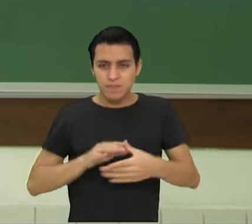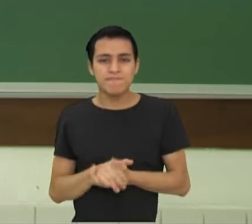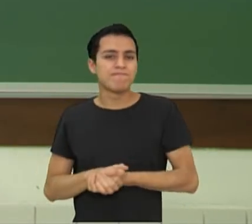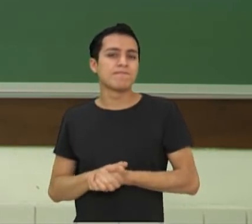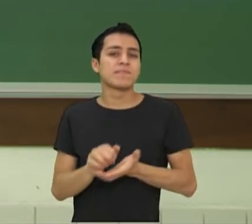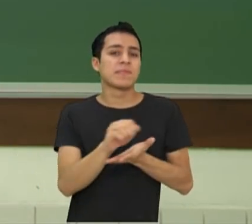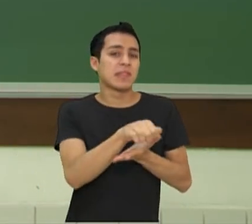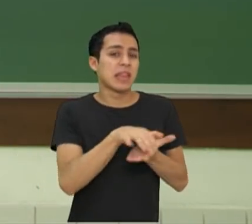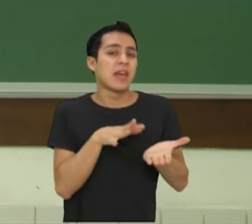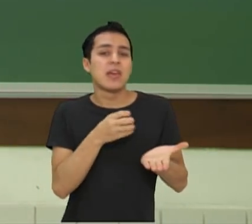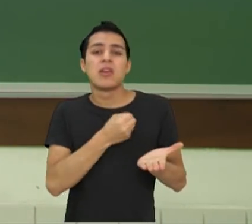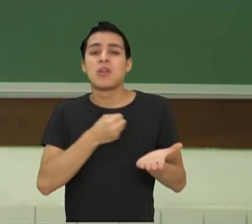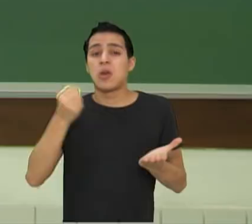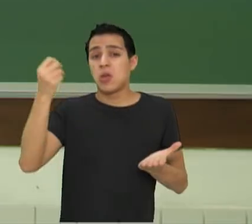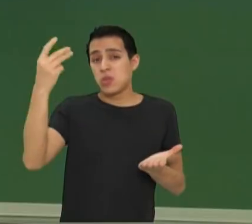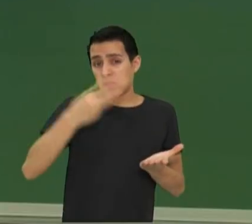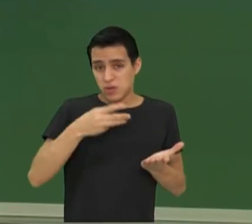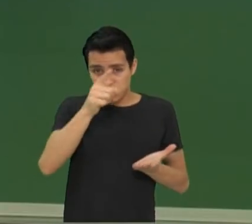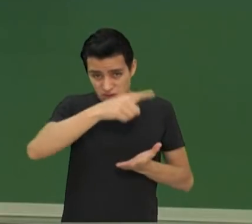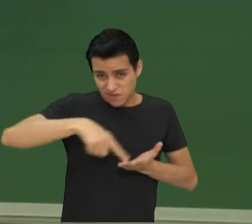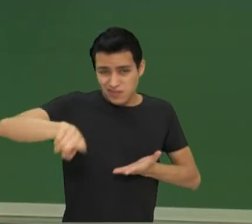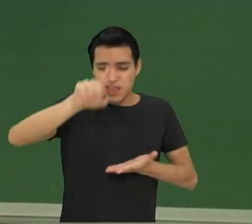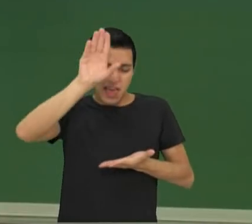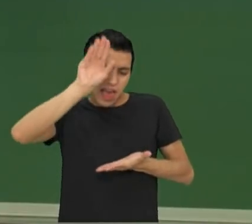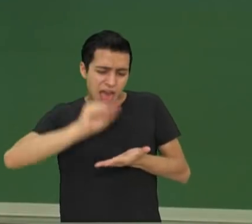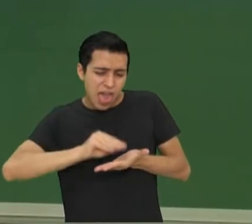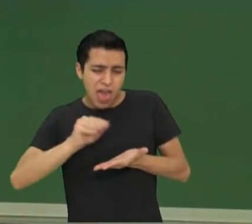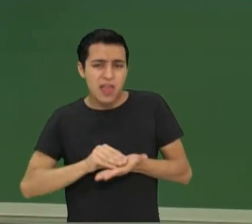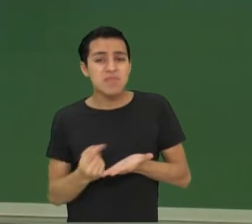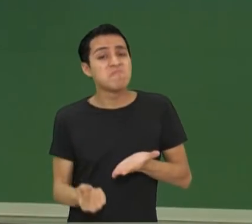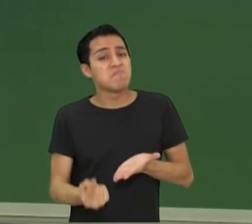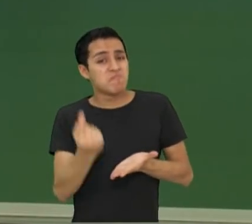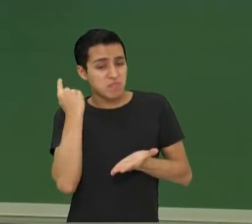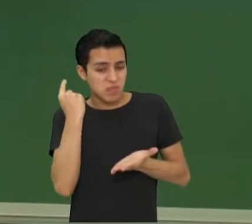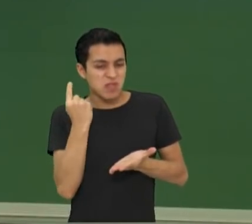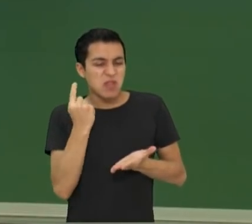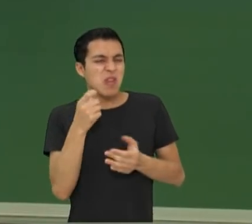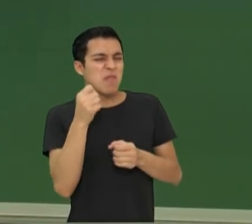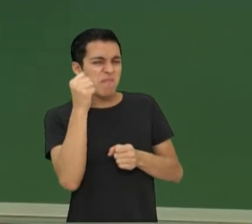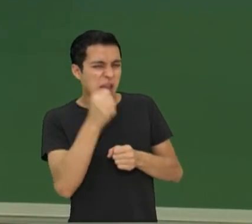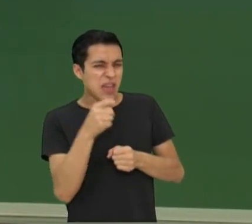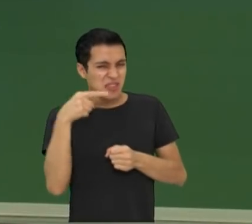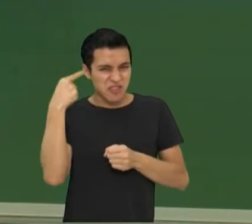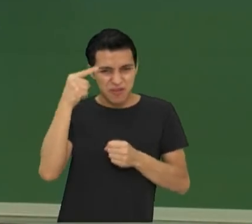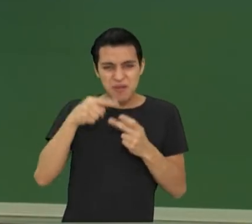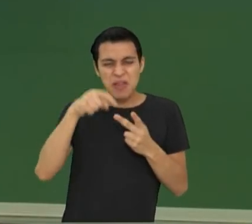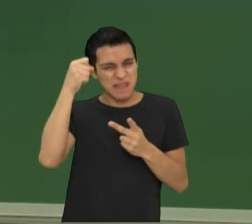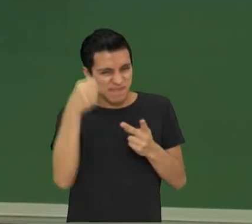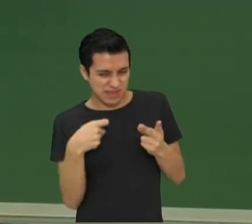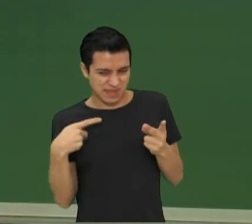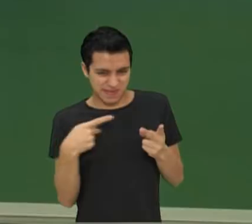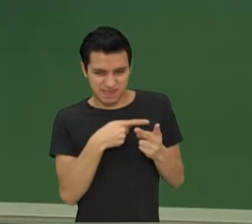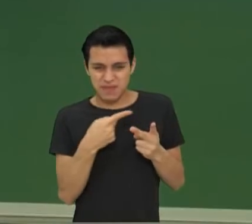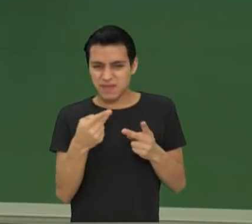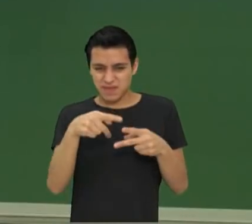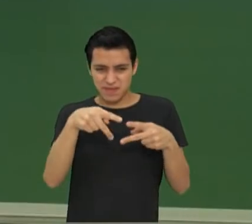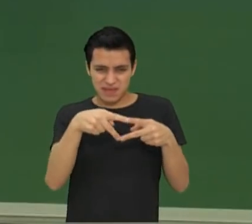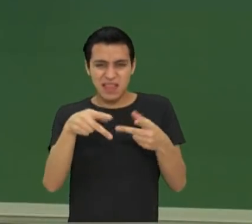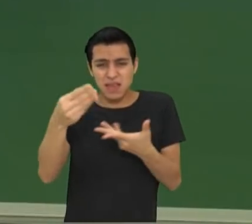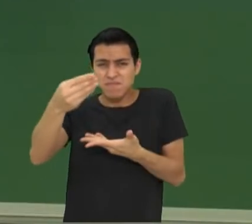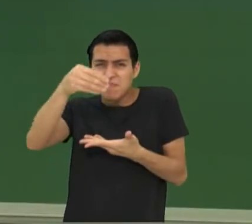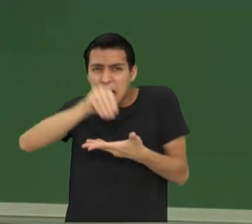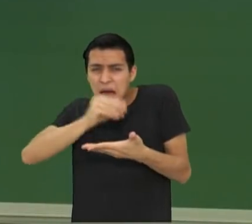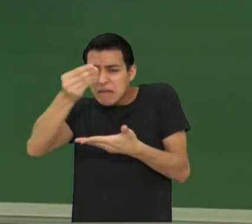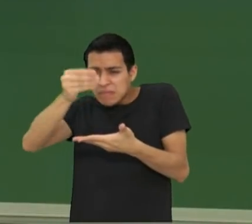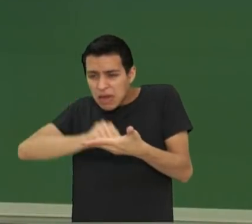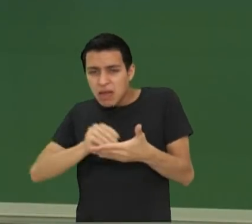Atividade 3. Anota em seu caderno a anotação algébrica do mate do louco e do mate do pastor. Então anota, se for necessário